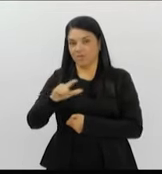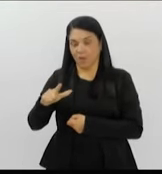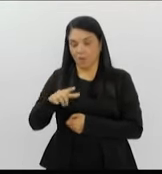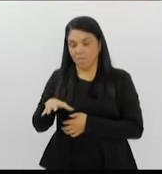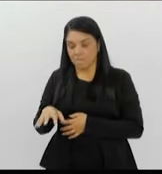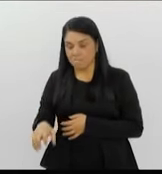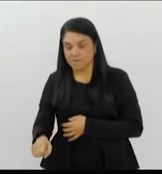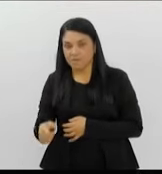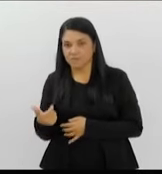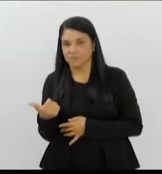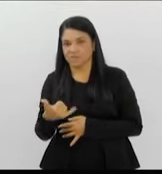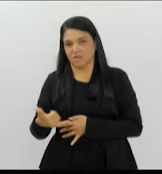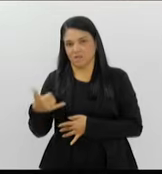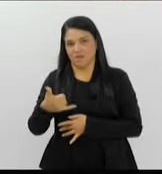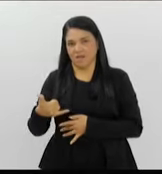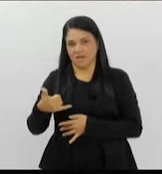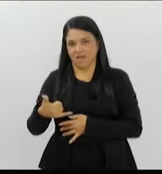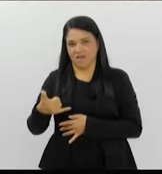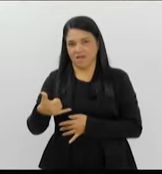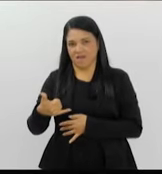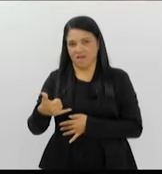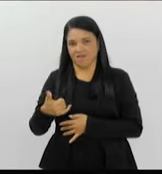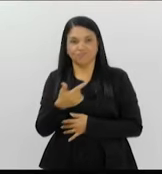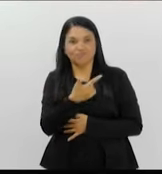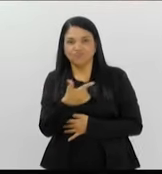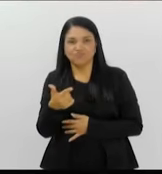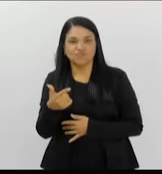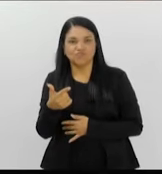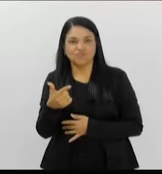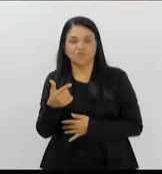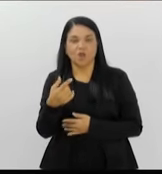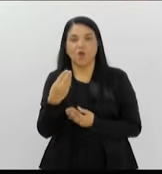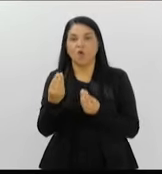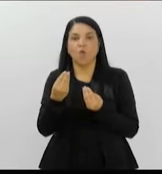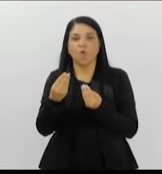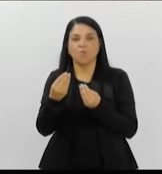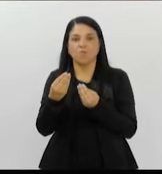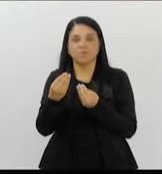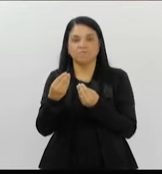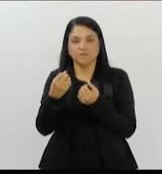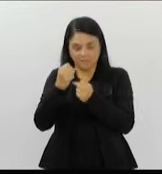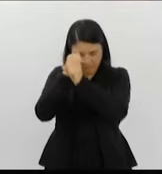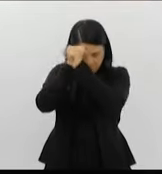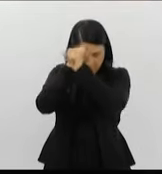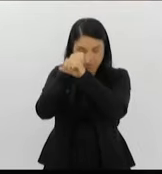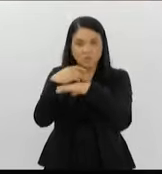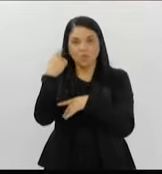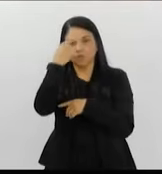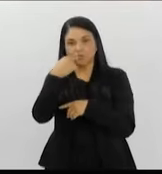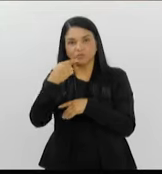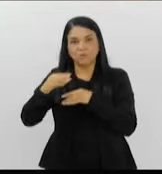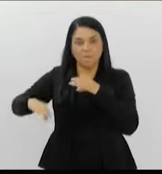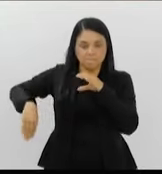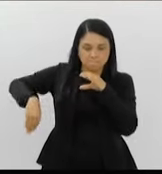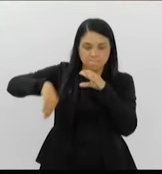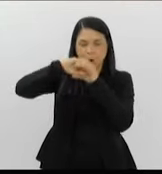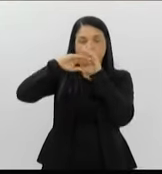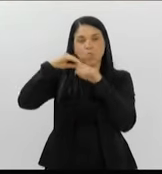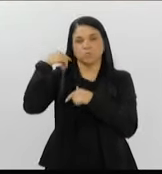celular. Não tinha sequer a possibilidade de defender seu rosto. quando tomou um chute no meio da